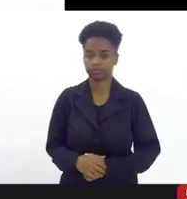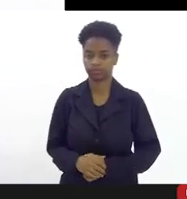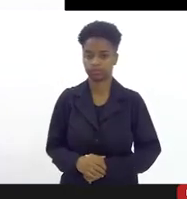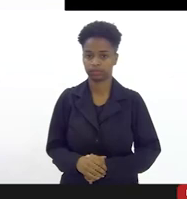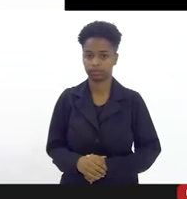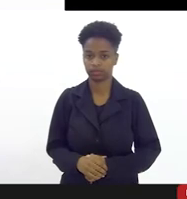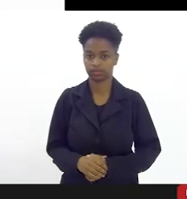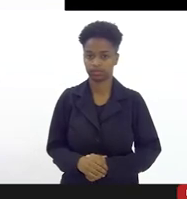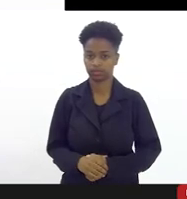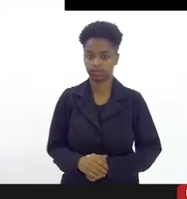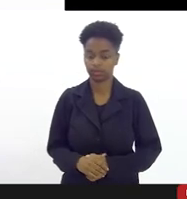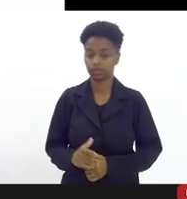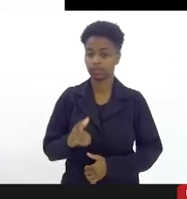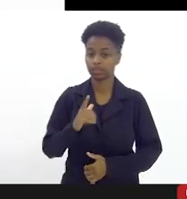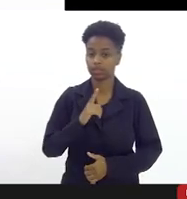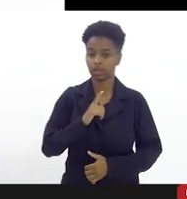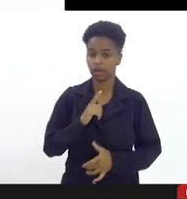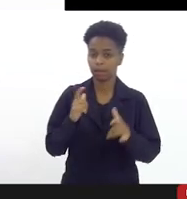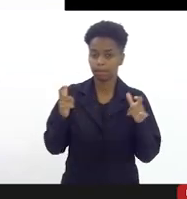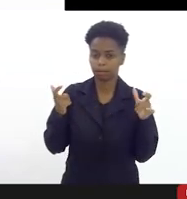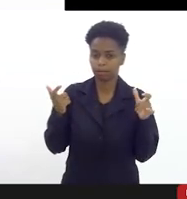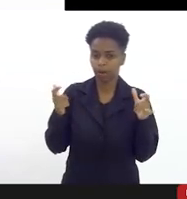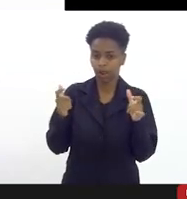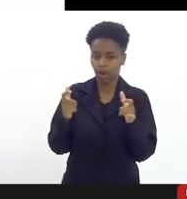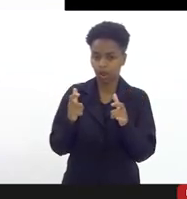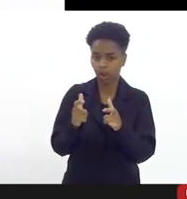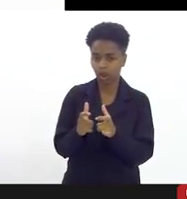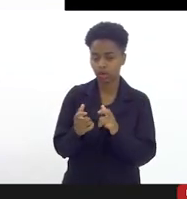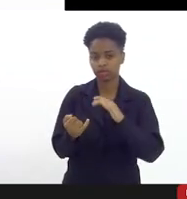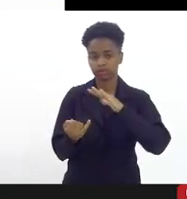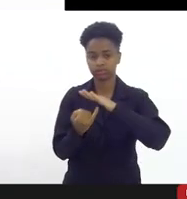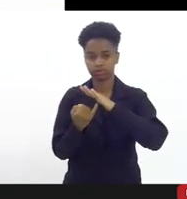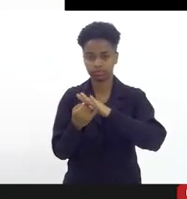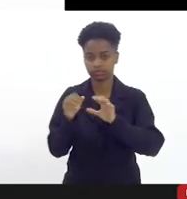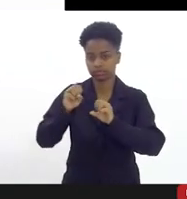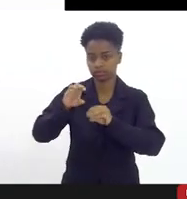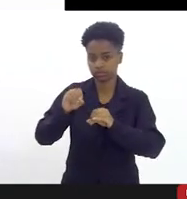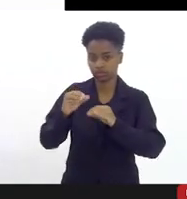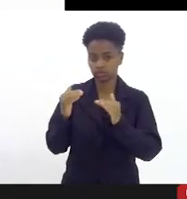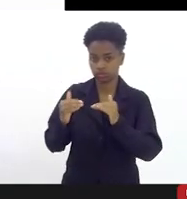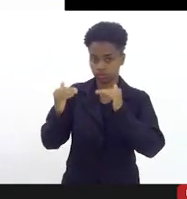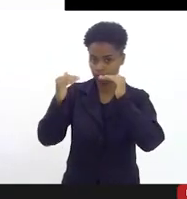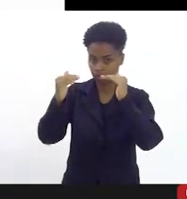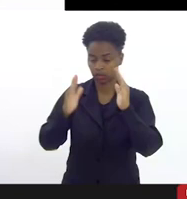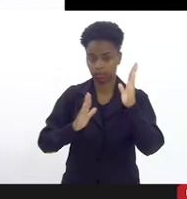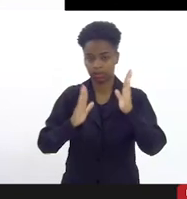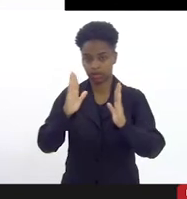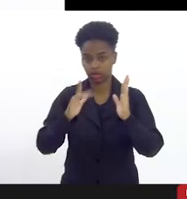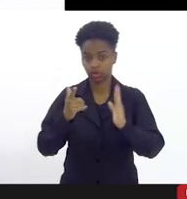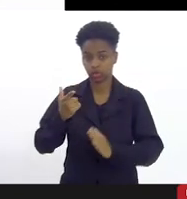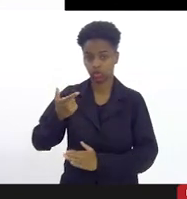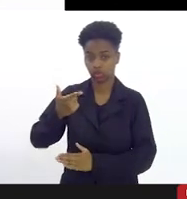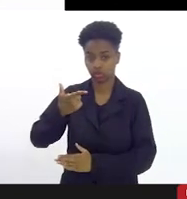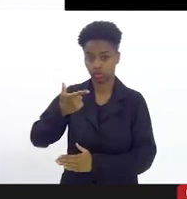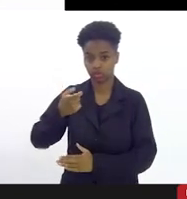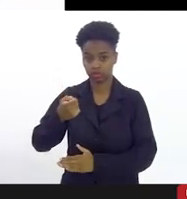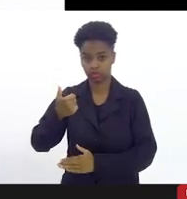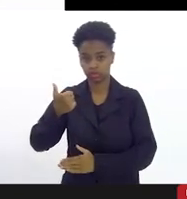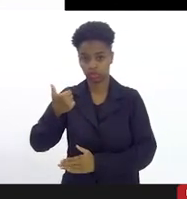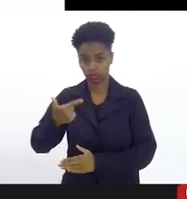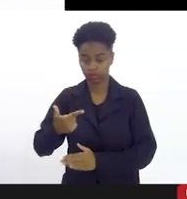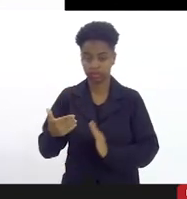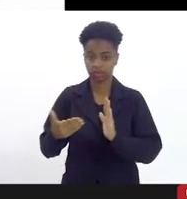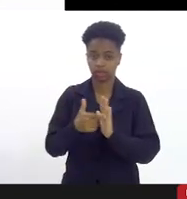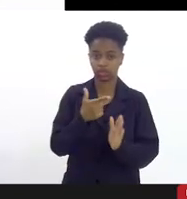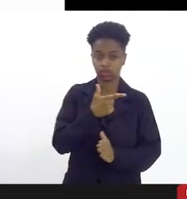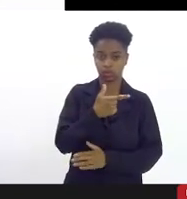nós temos uma redução no número de instituições de ensino superior nesse período de 2012 a 2021